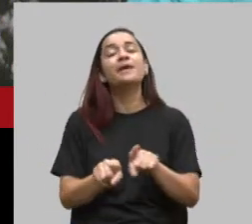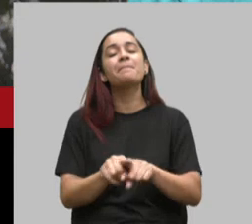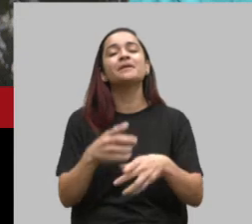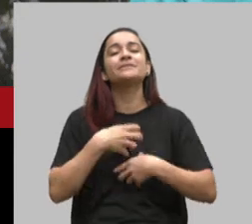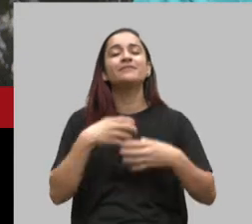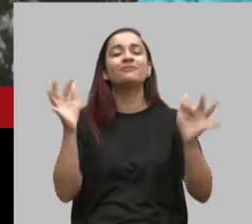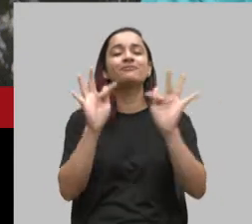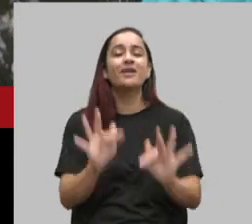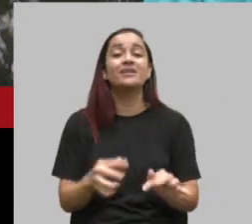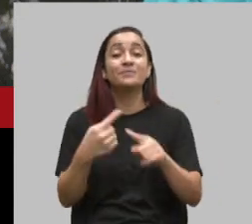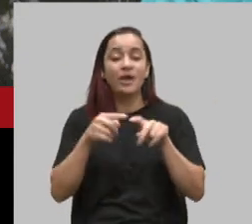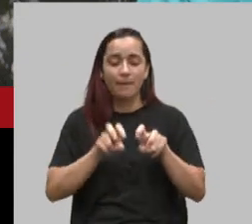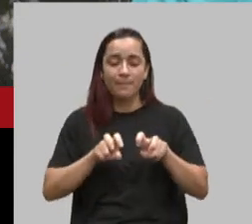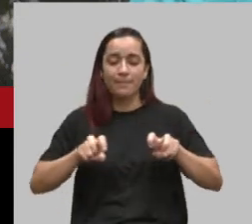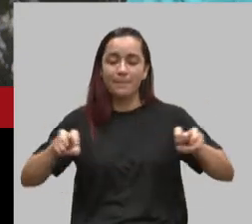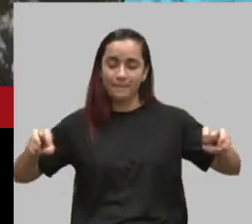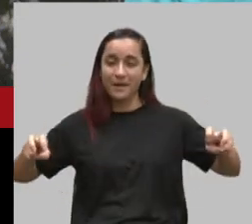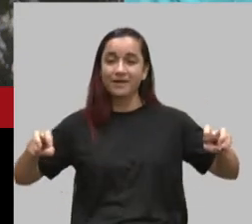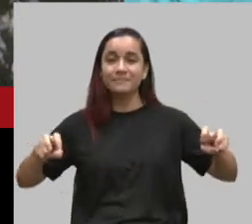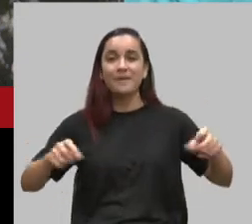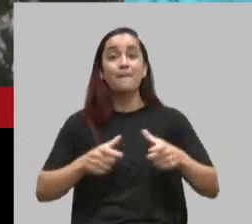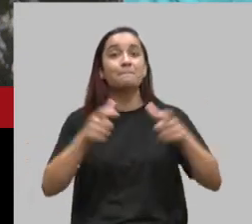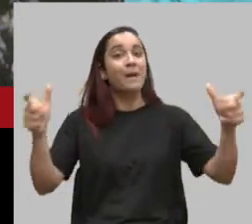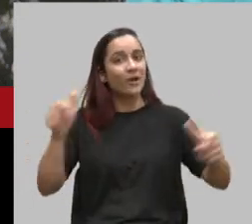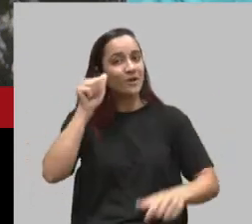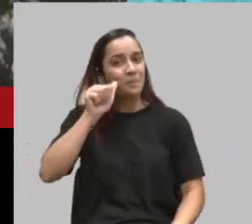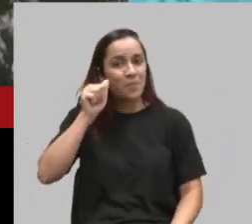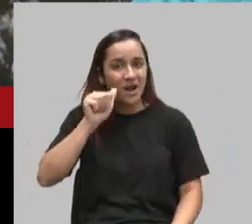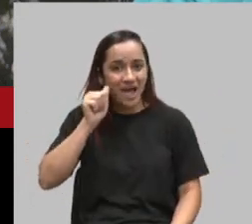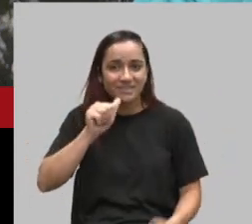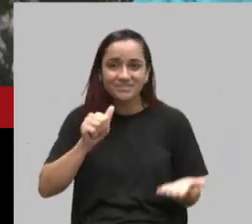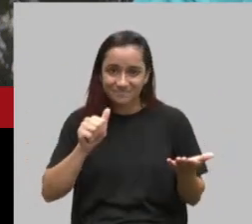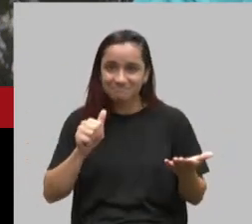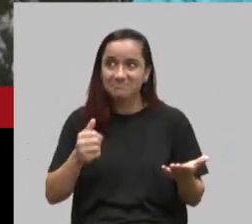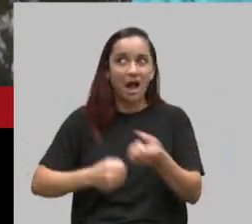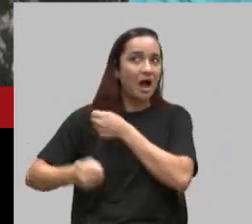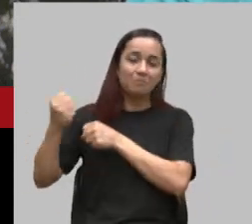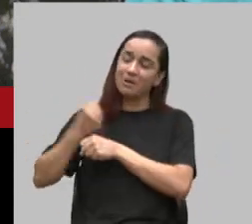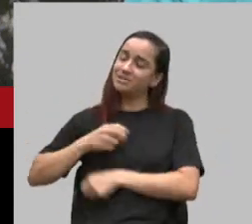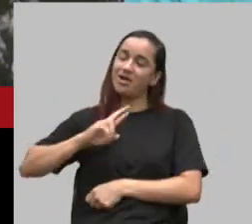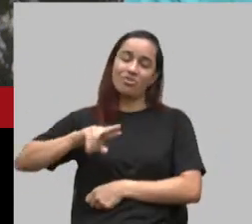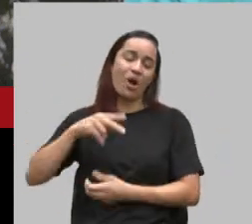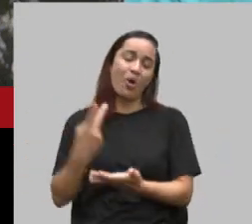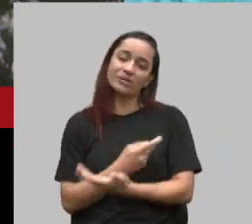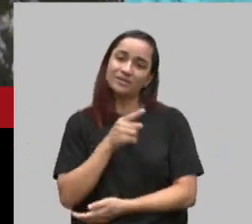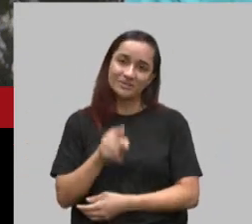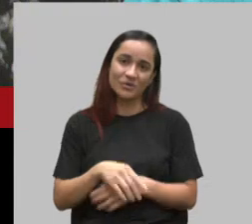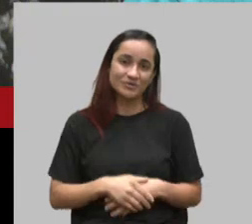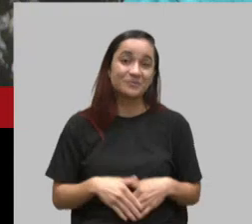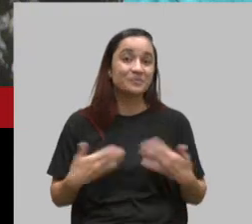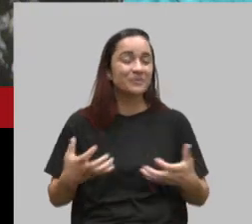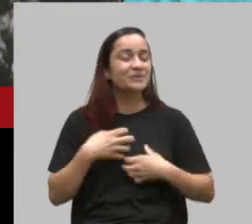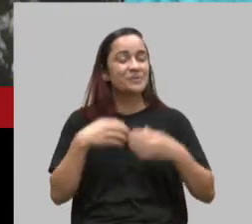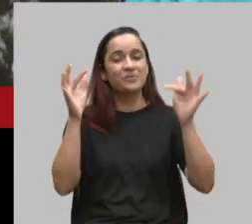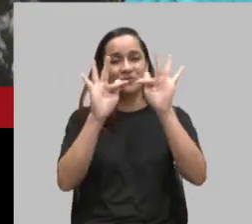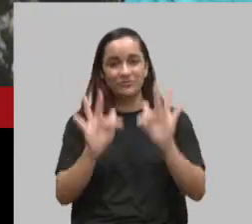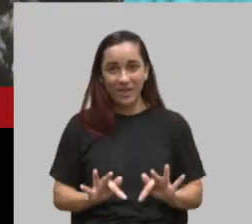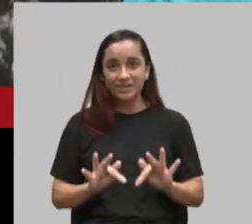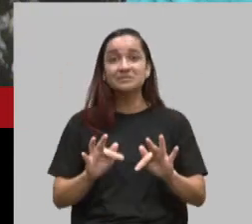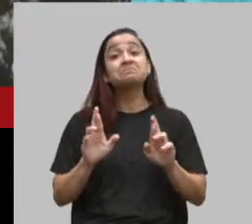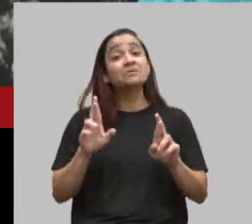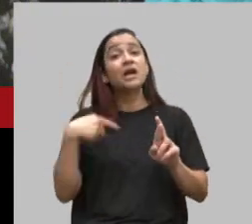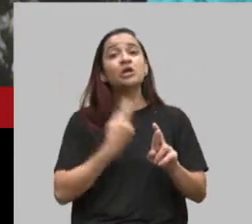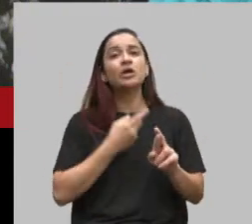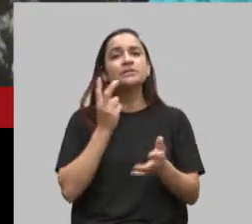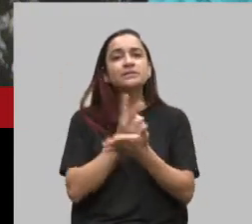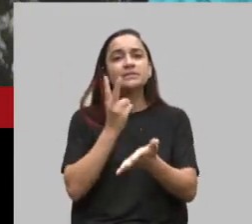composta majoritariamente por mulheres coisa que não aconteceu no ano passado Então eu fico muito feliz e que nós possamos sempre estar ocupando os